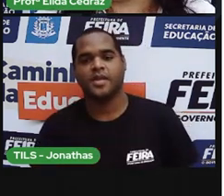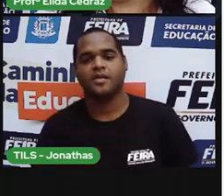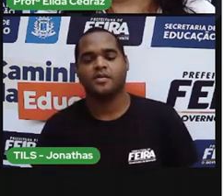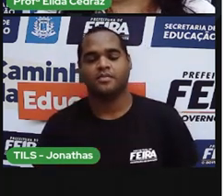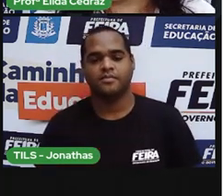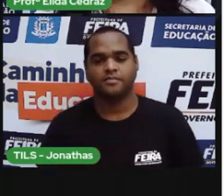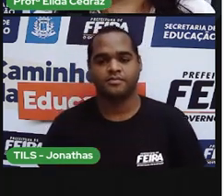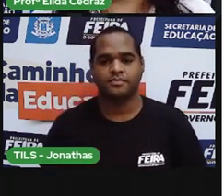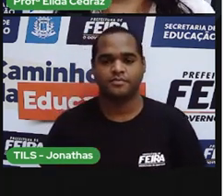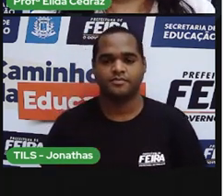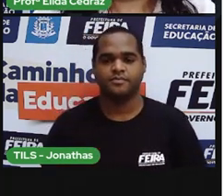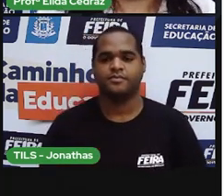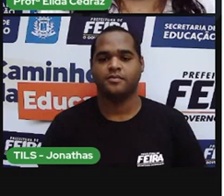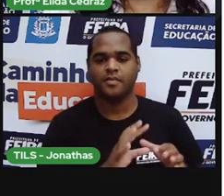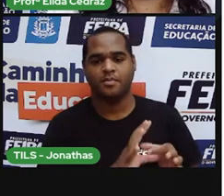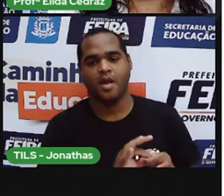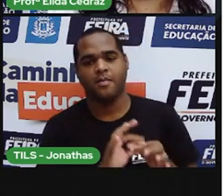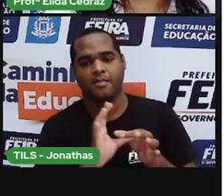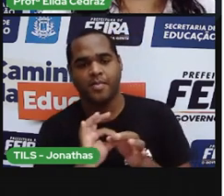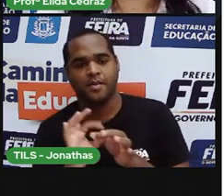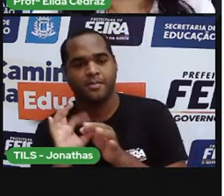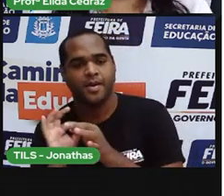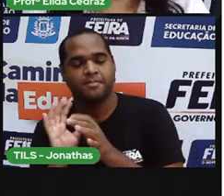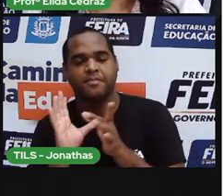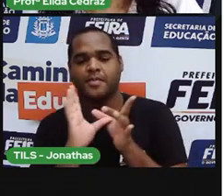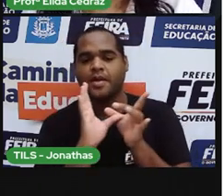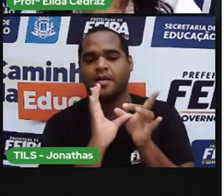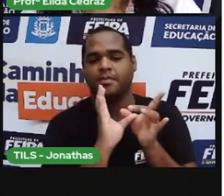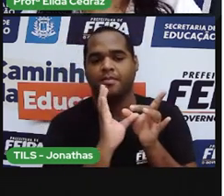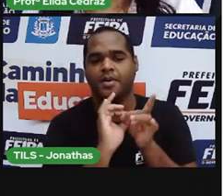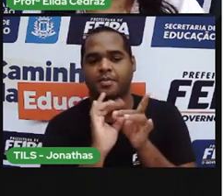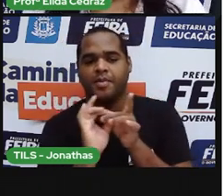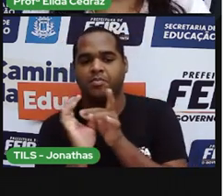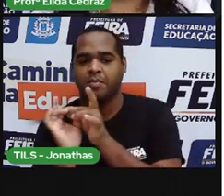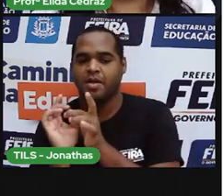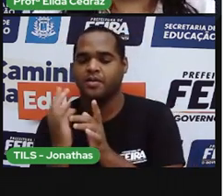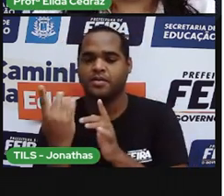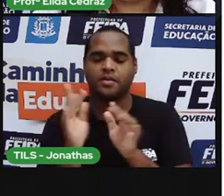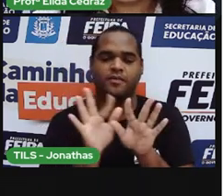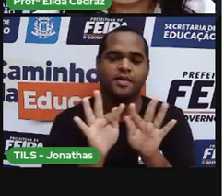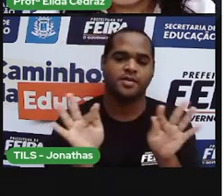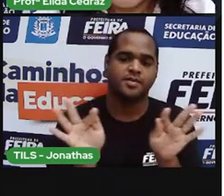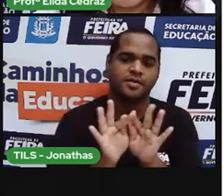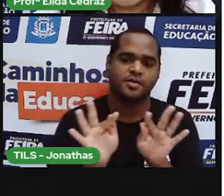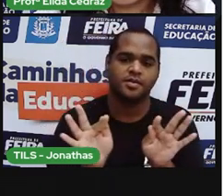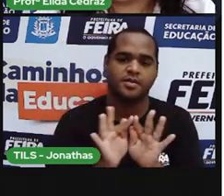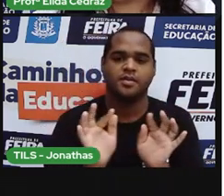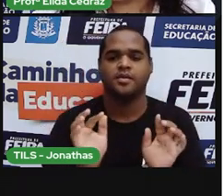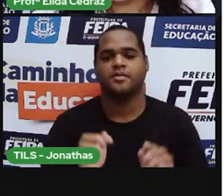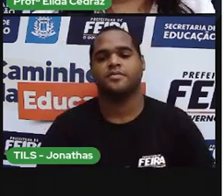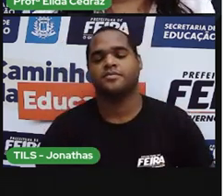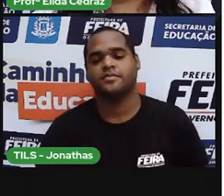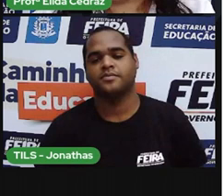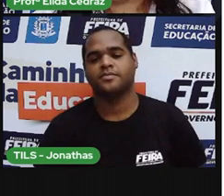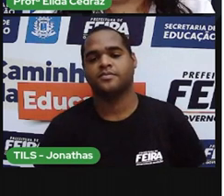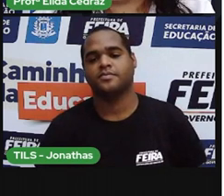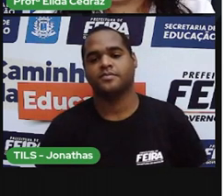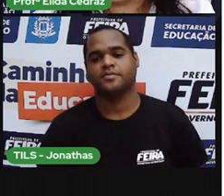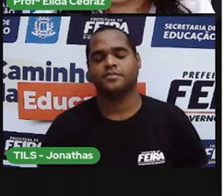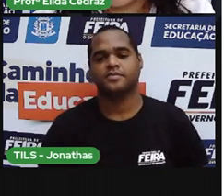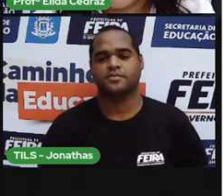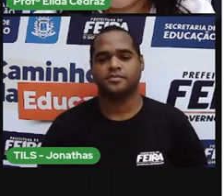o complemento. Você vai colocar o complemento das frases. Nós separamos as